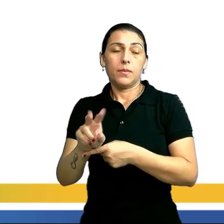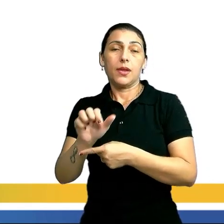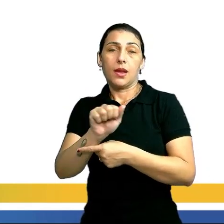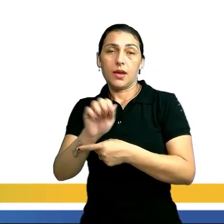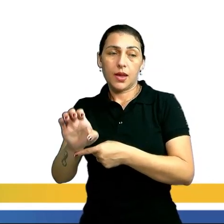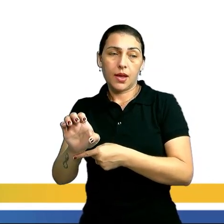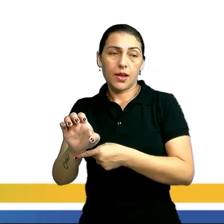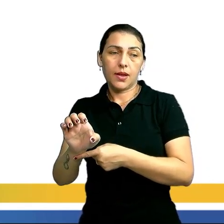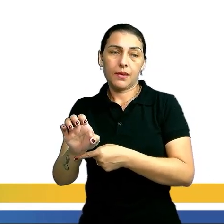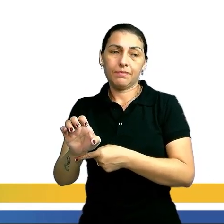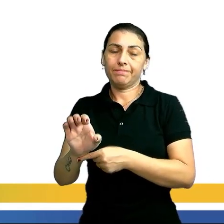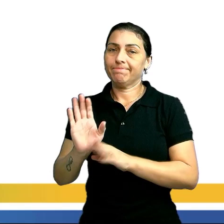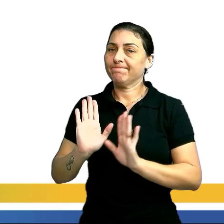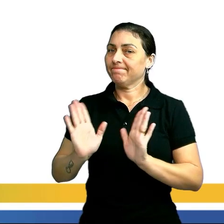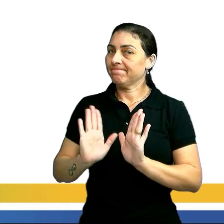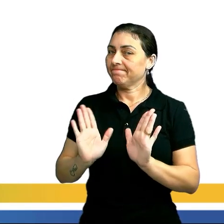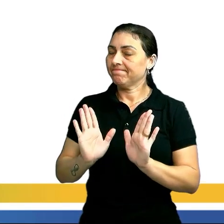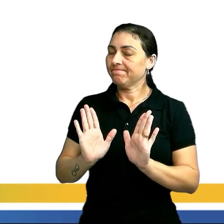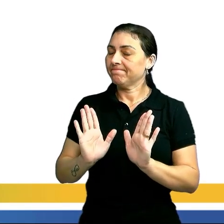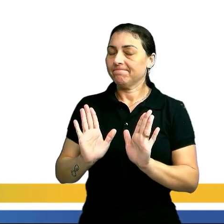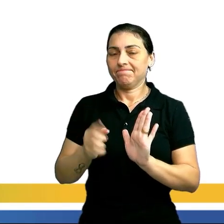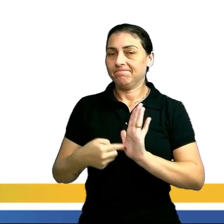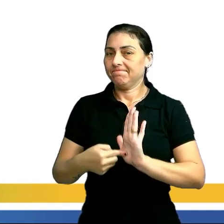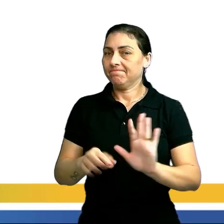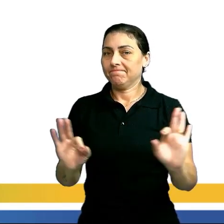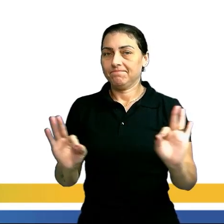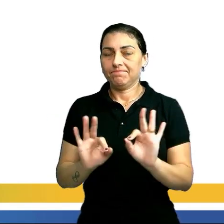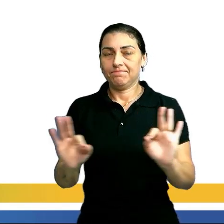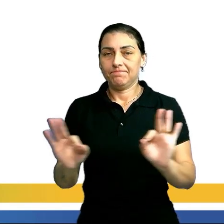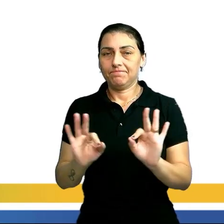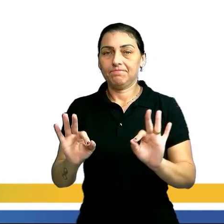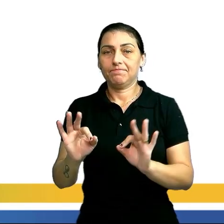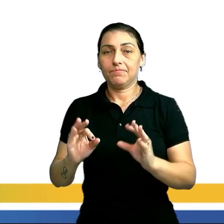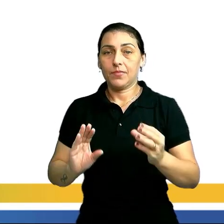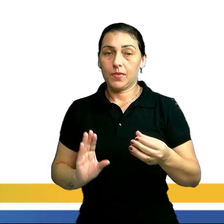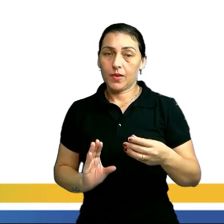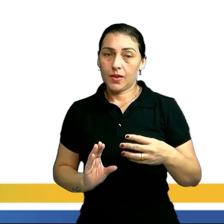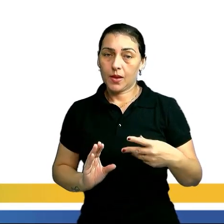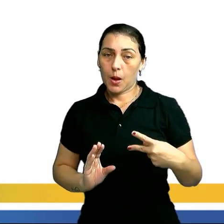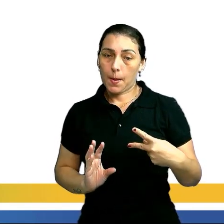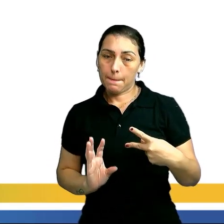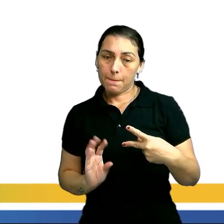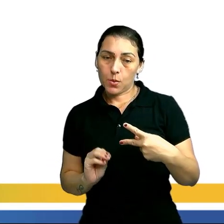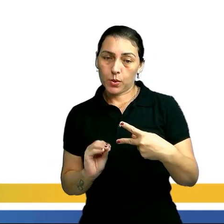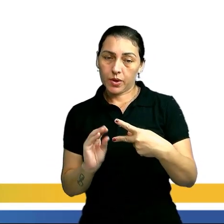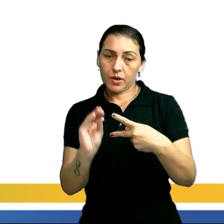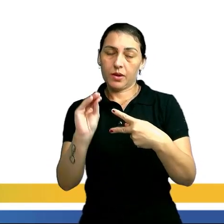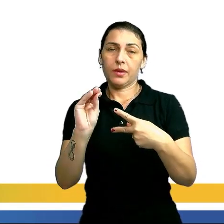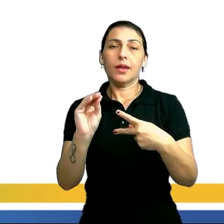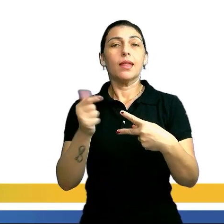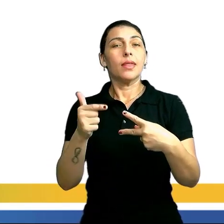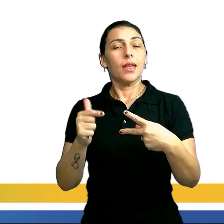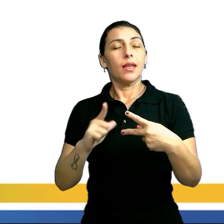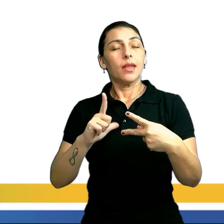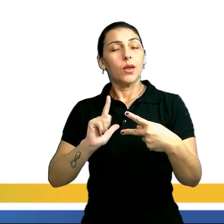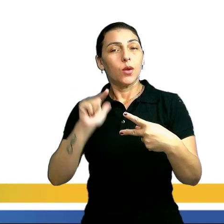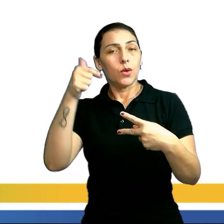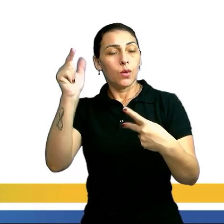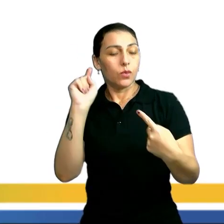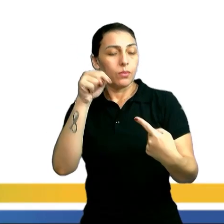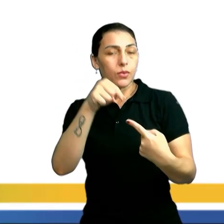E não indica proteínas. Vitaminas têm outras